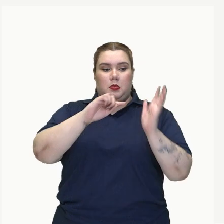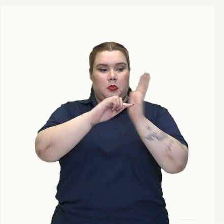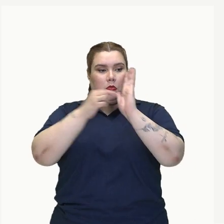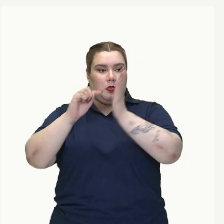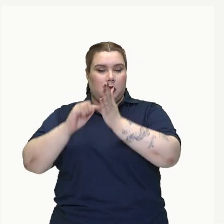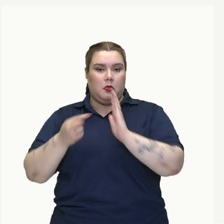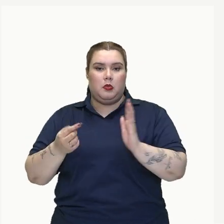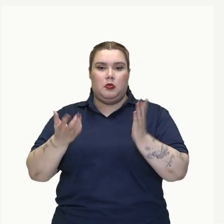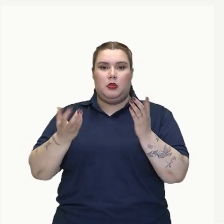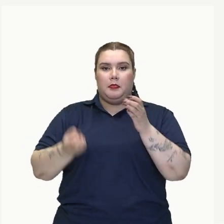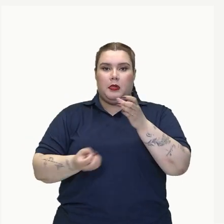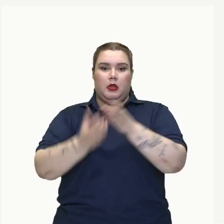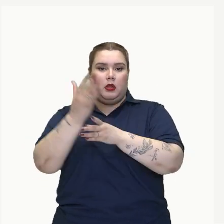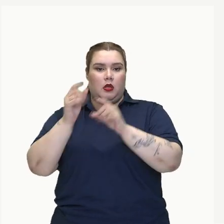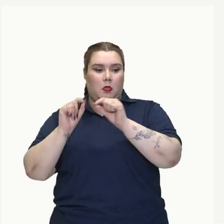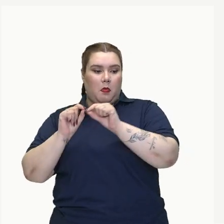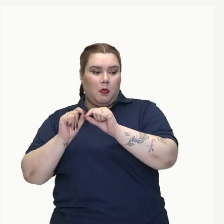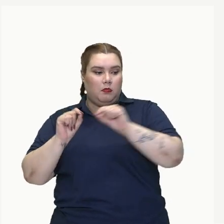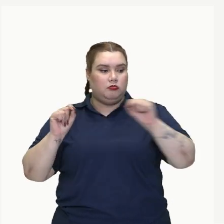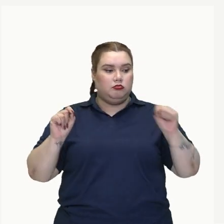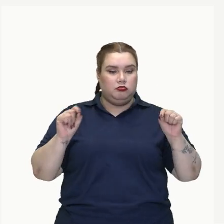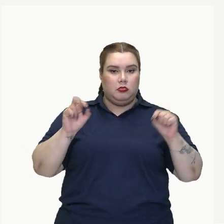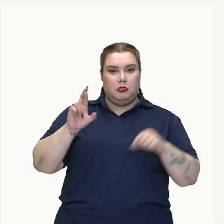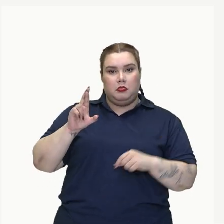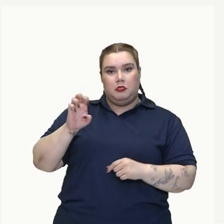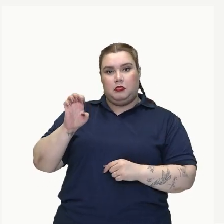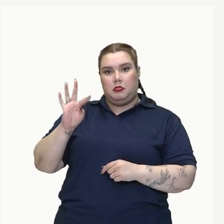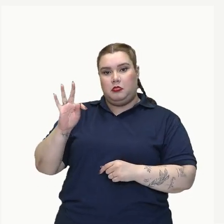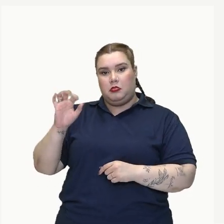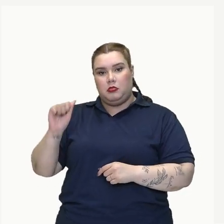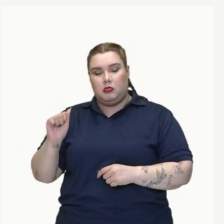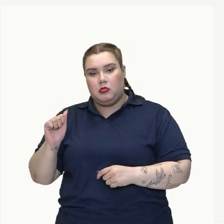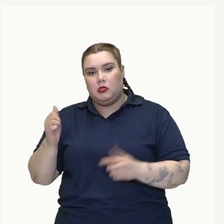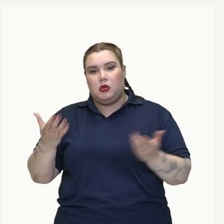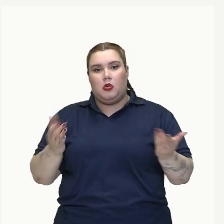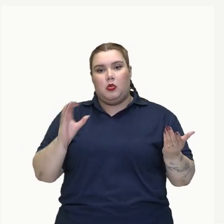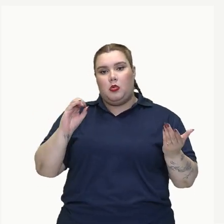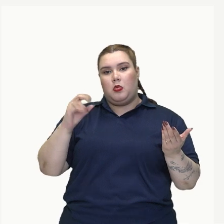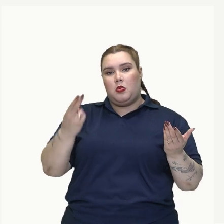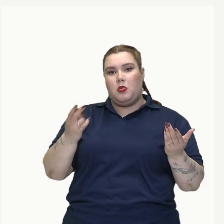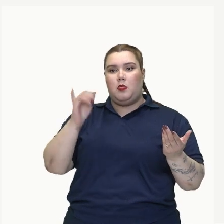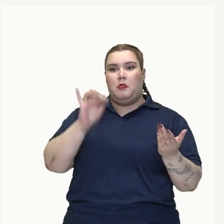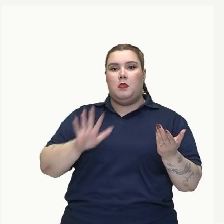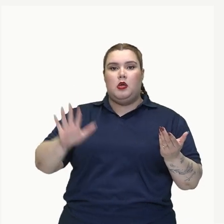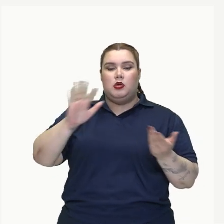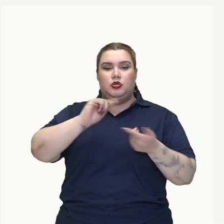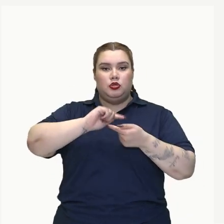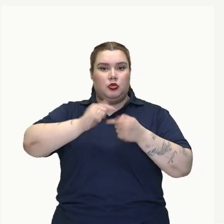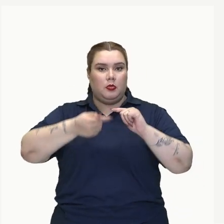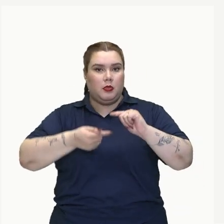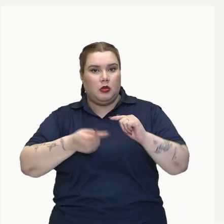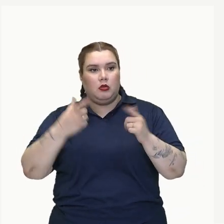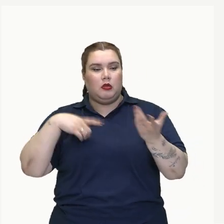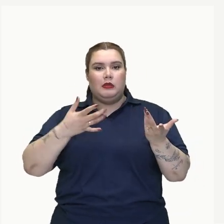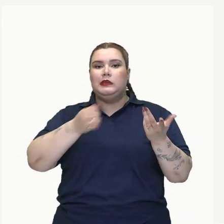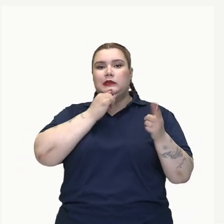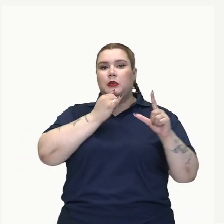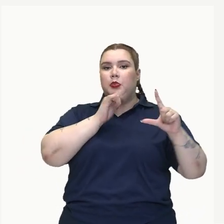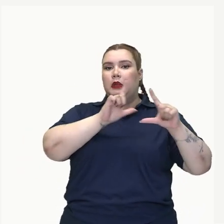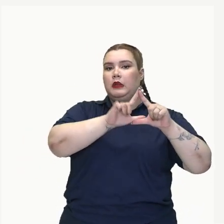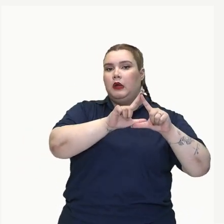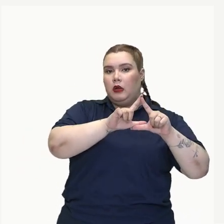uma reta, tá bom? A gente pode utilizar esses pontos para fazer uma figura geométrica, né, como um triângulo,